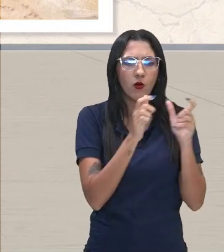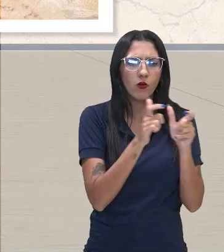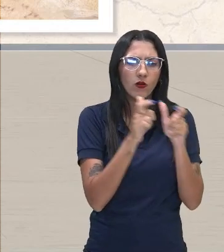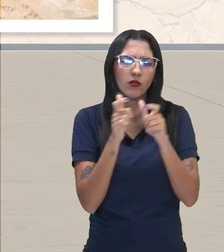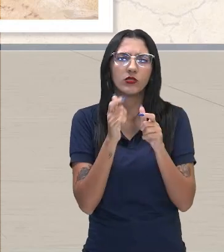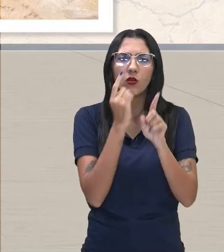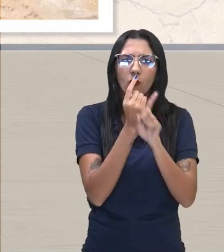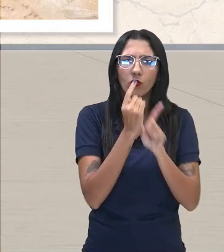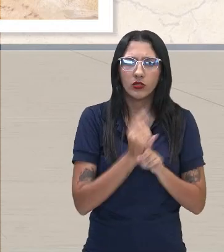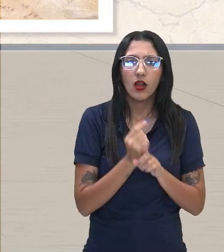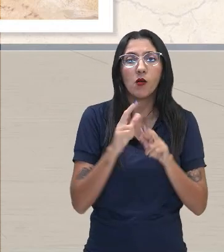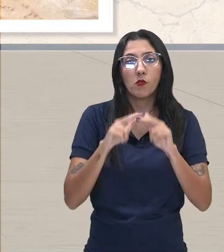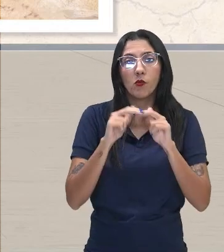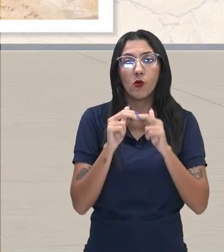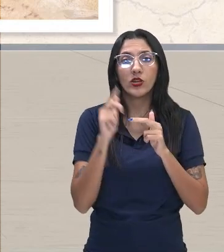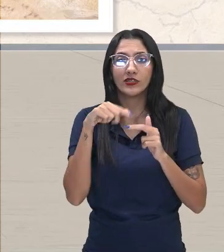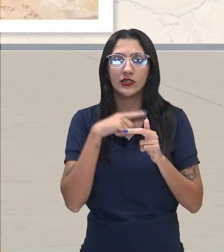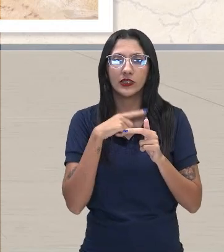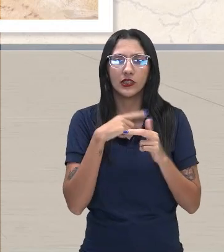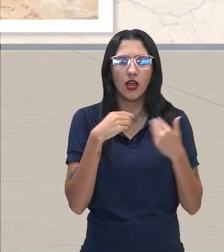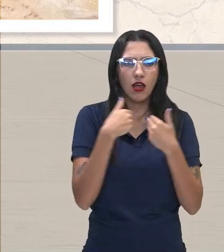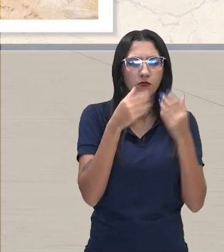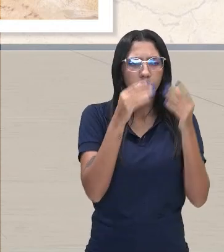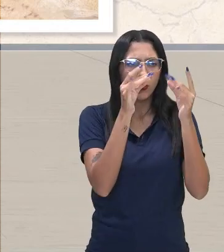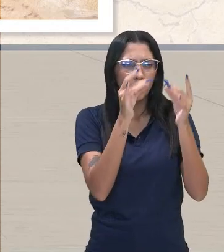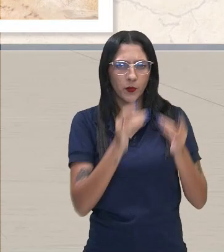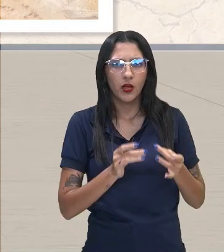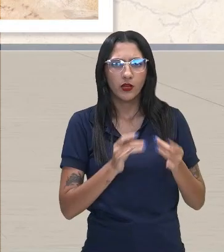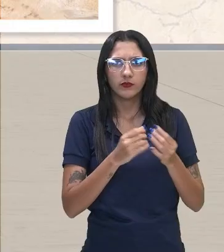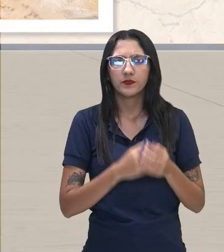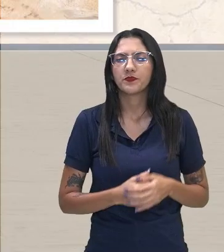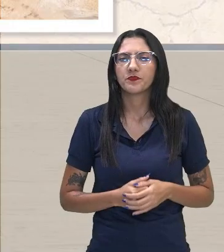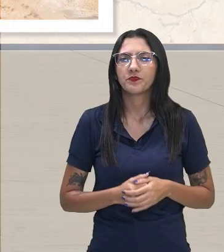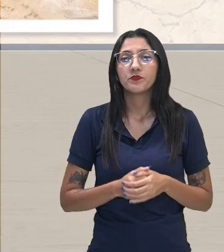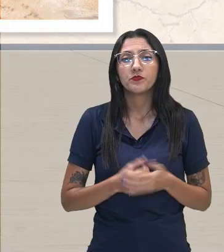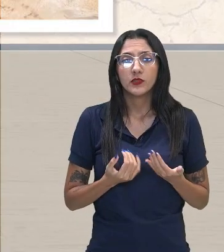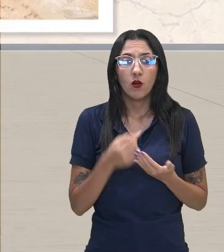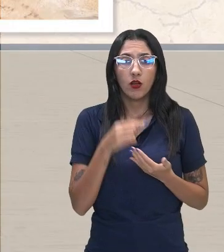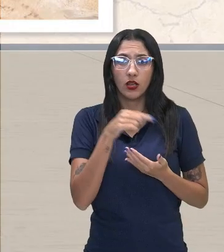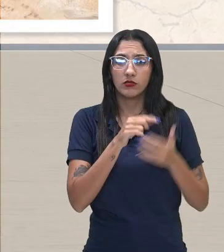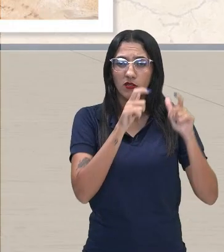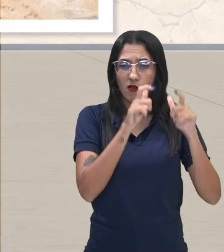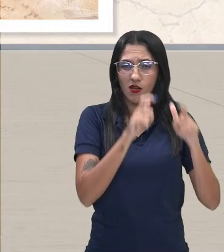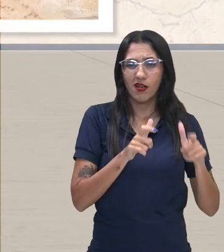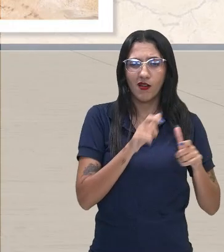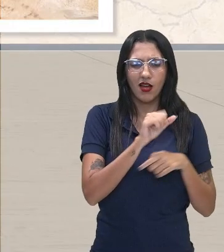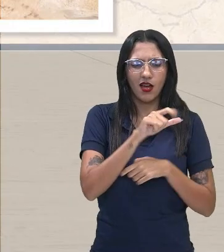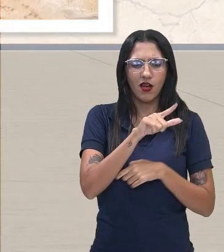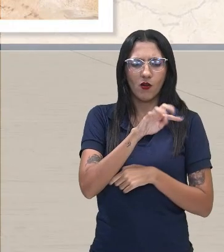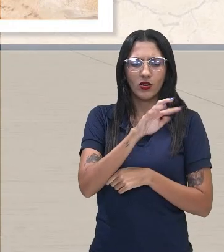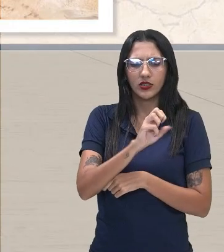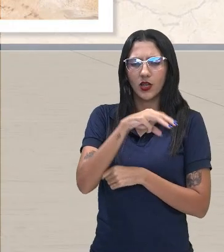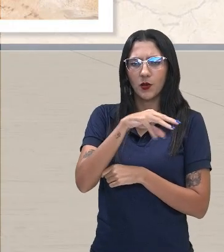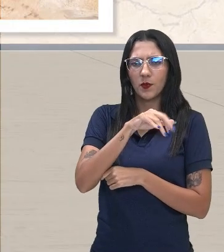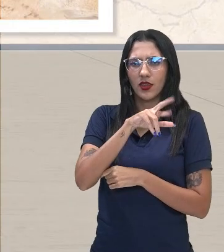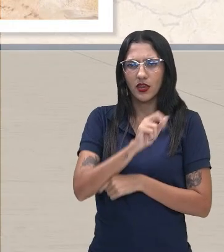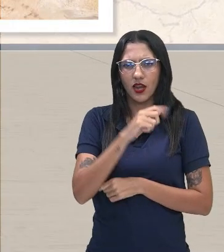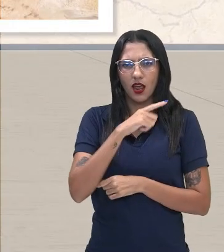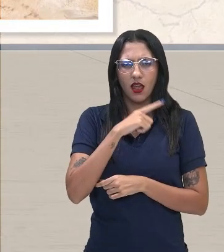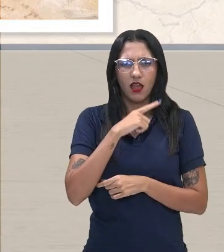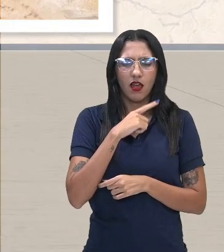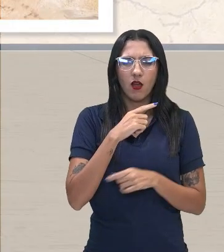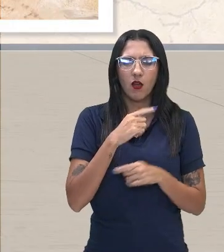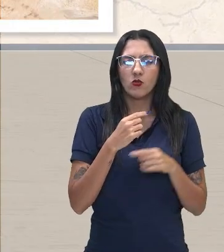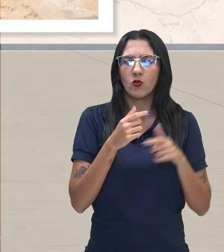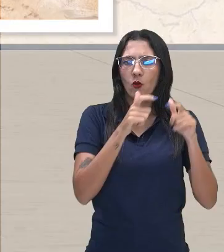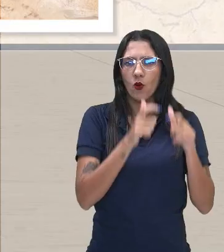era perfeita. Então, a caverna de Altamira é um dos 17 complexos de cavernas